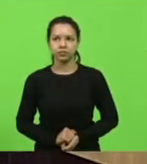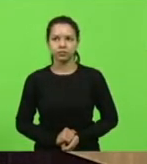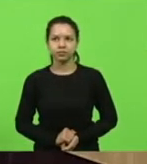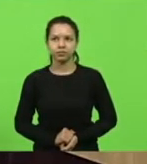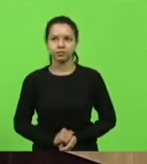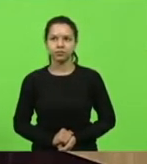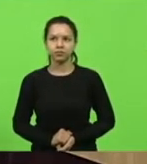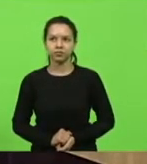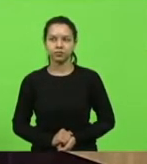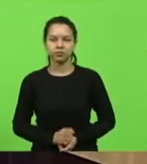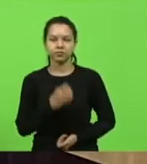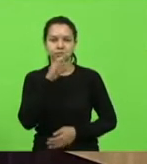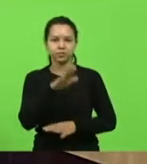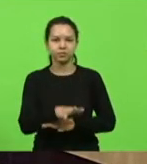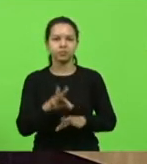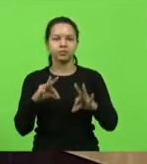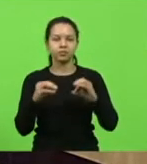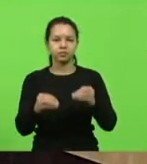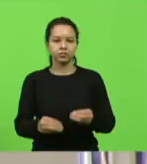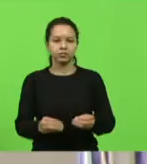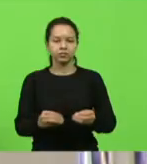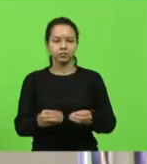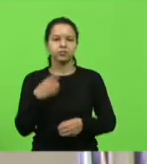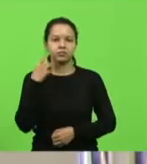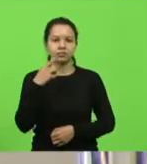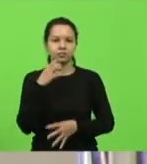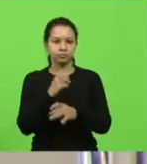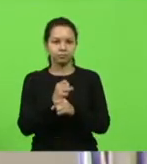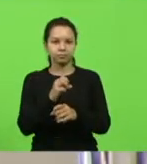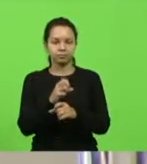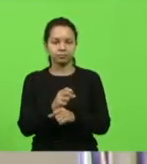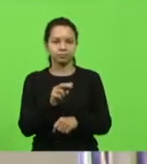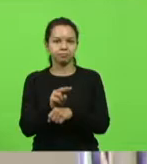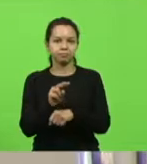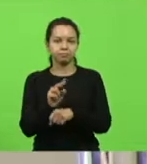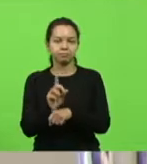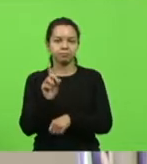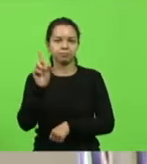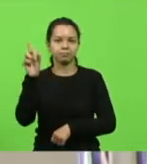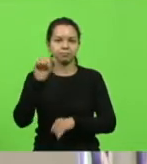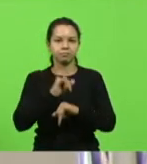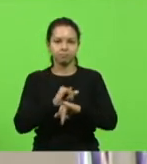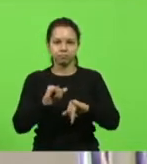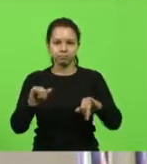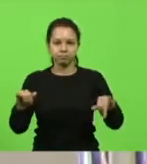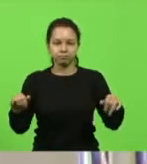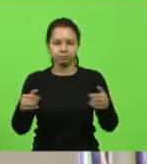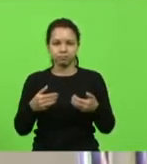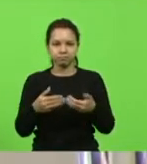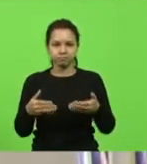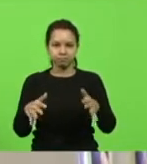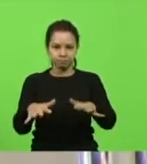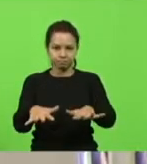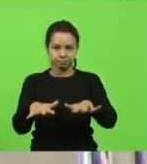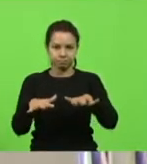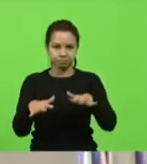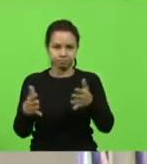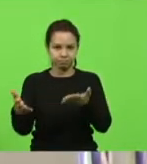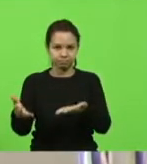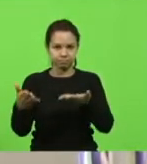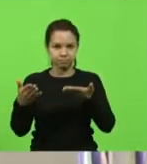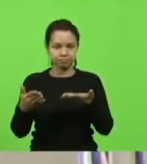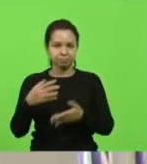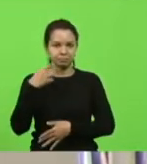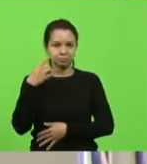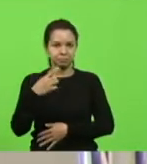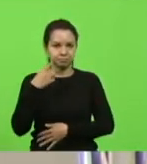Oi boa tarde a todos havendo quórum regimental e sob a proteção de Deus declara aberta apresentação convida o deputado